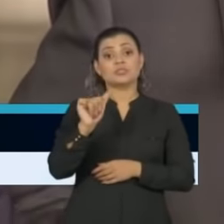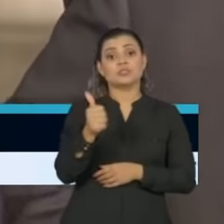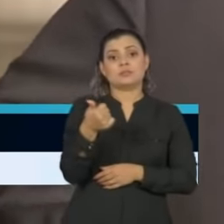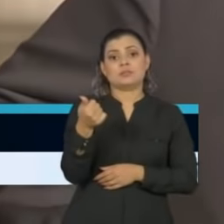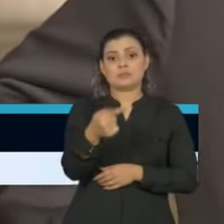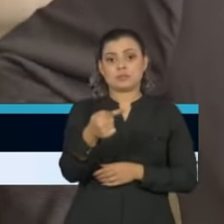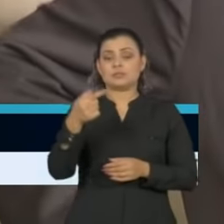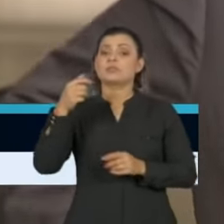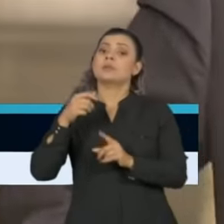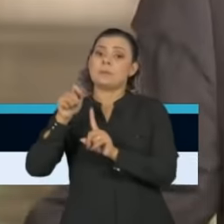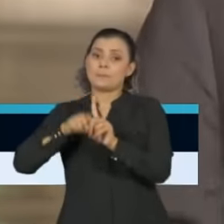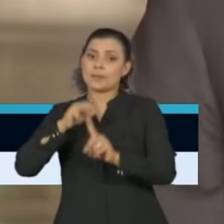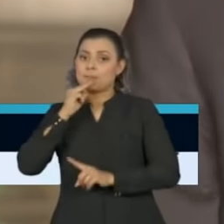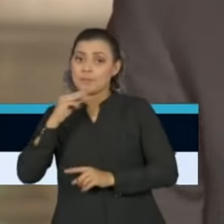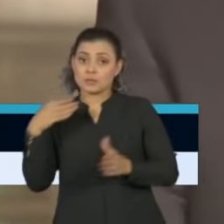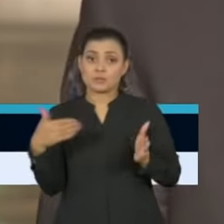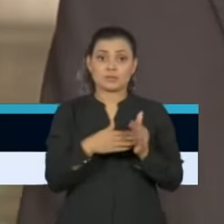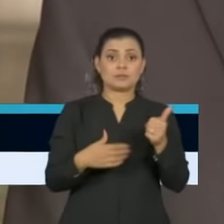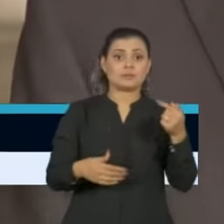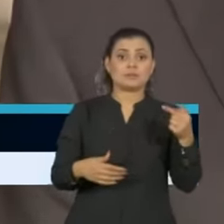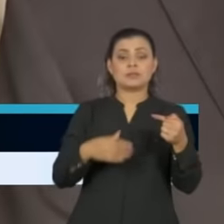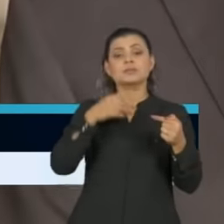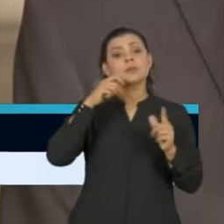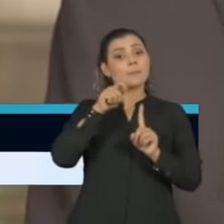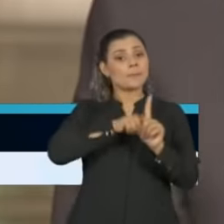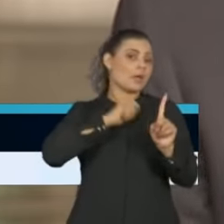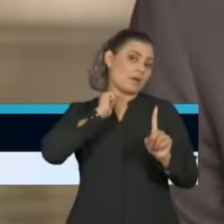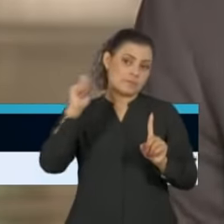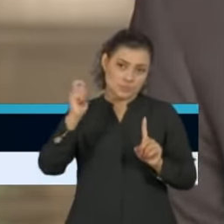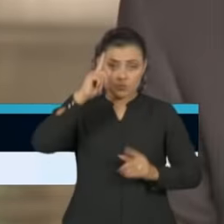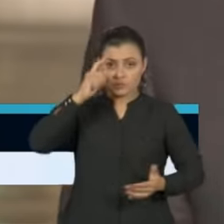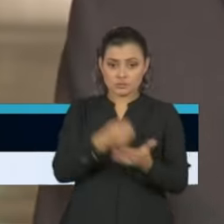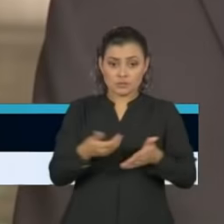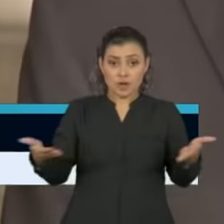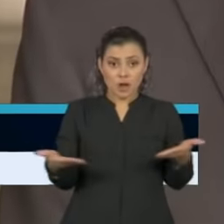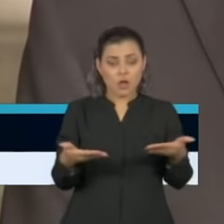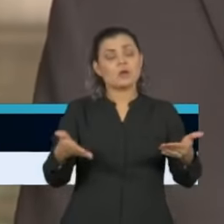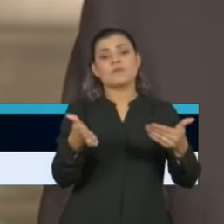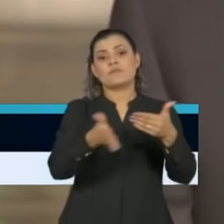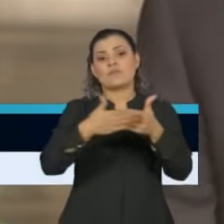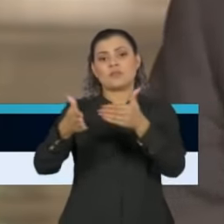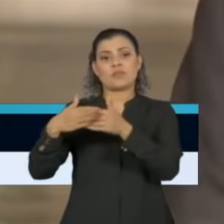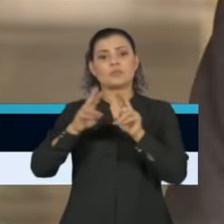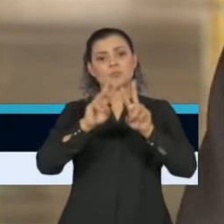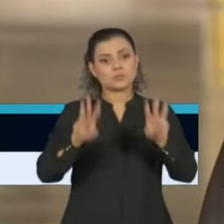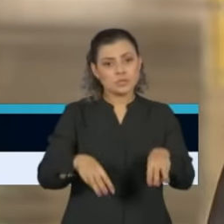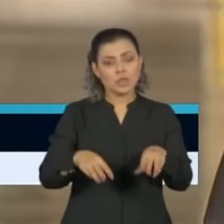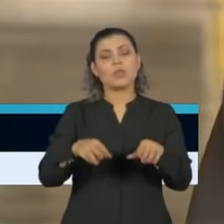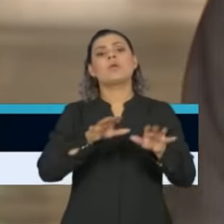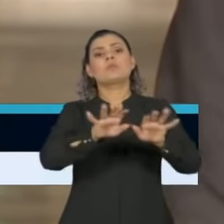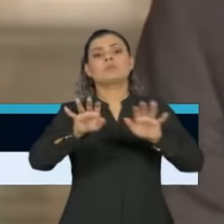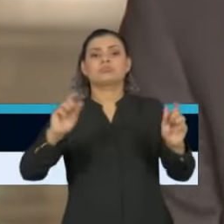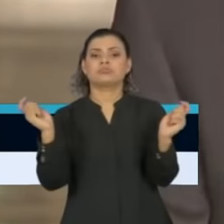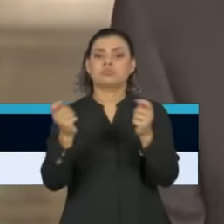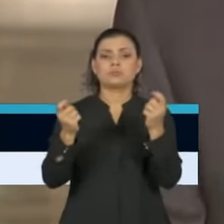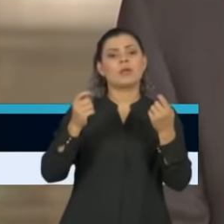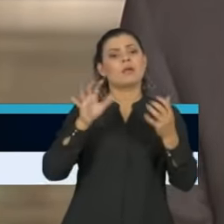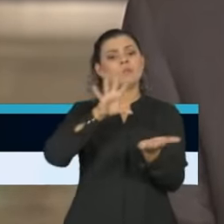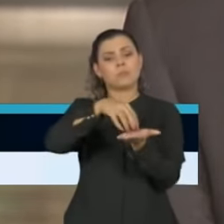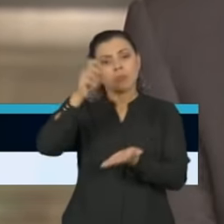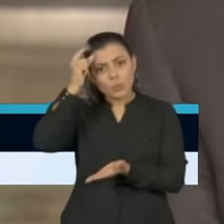a 17 de abril, a nossa decisão é o fechamento de museus, galerias, bibliotecas,